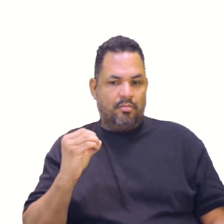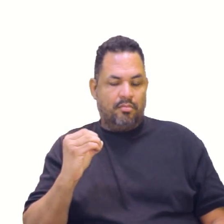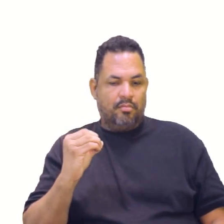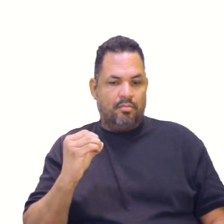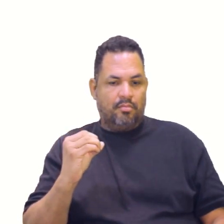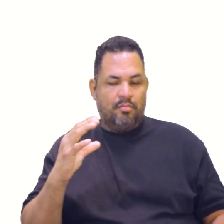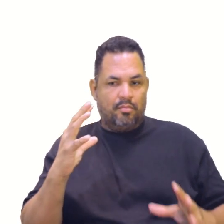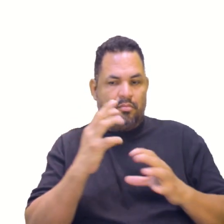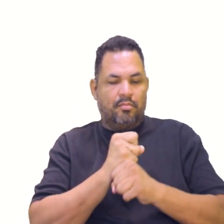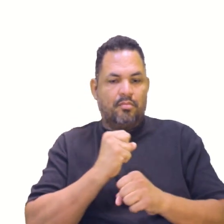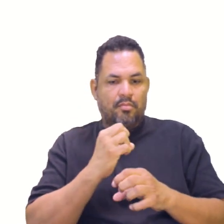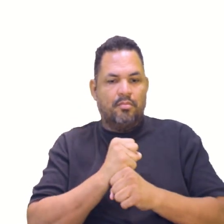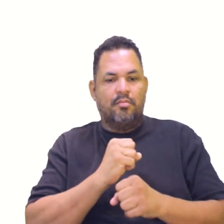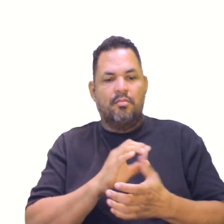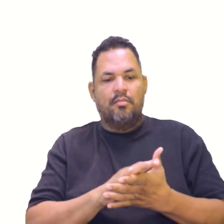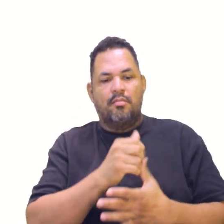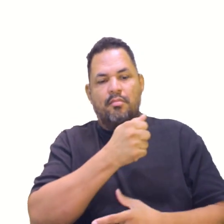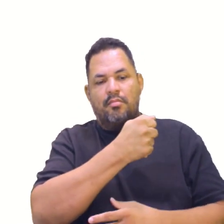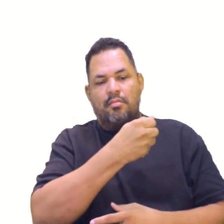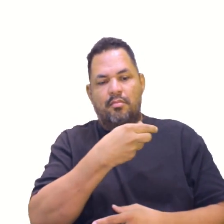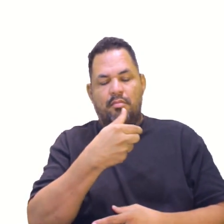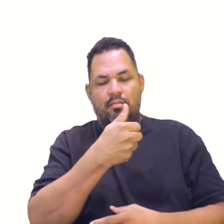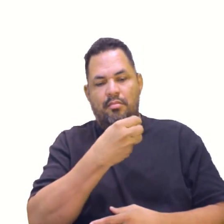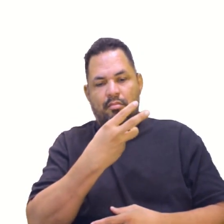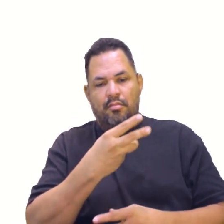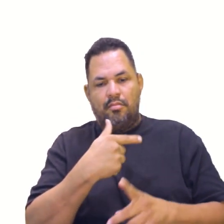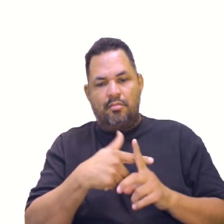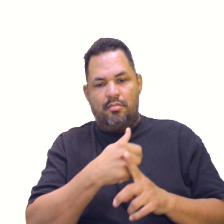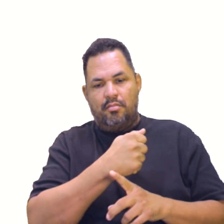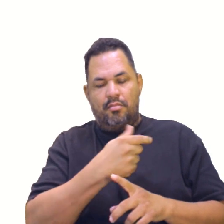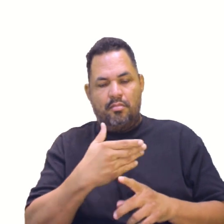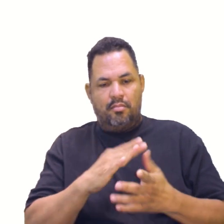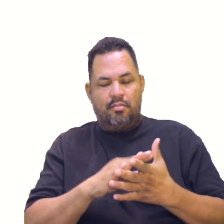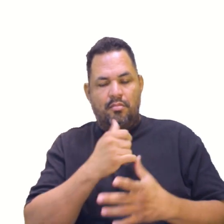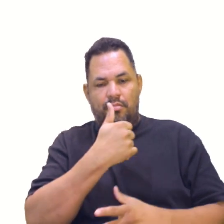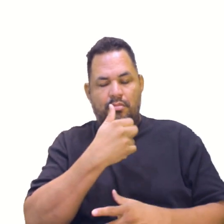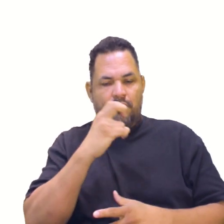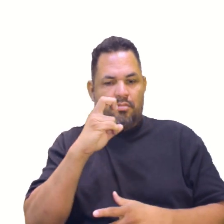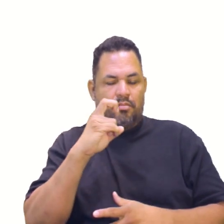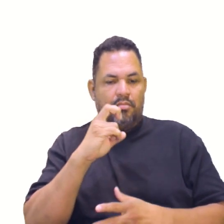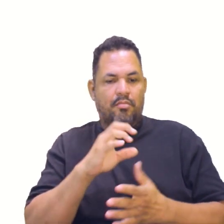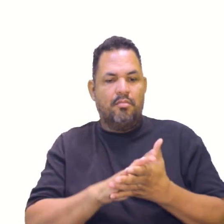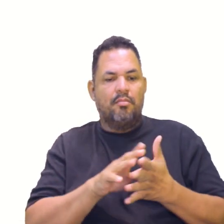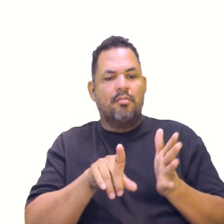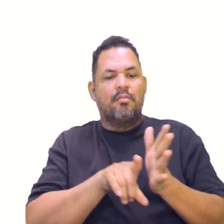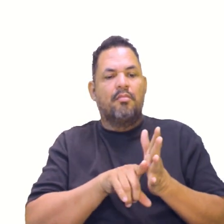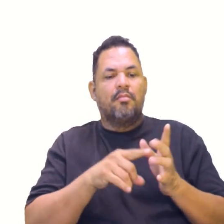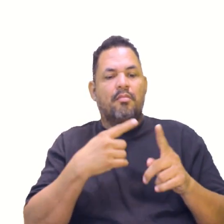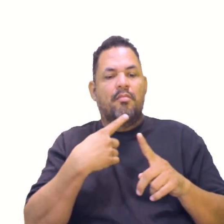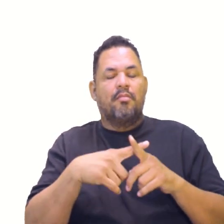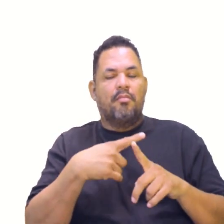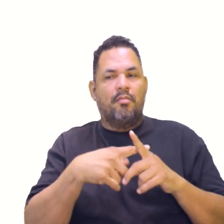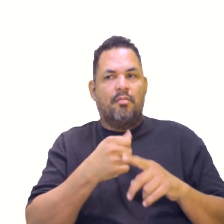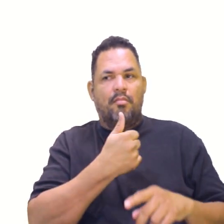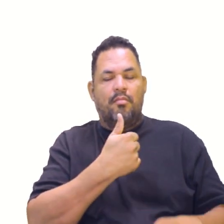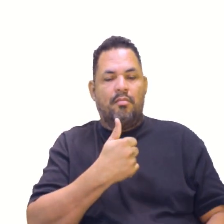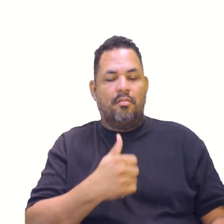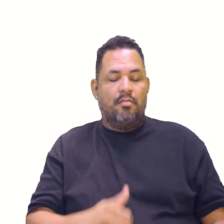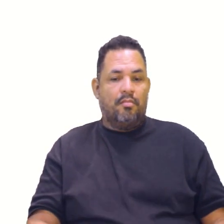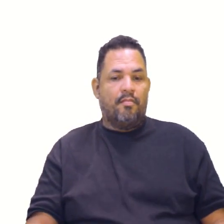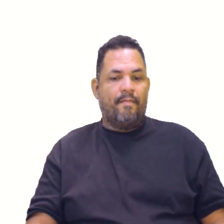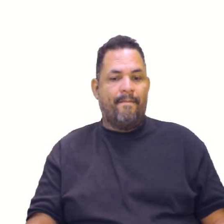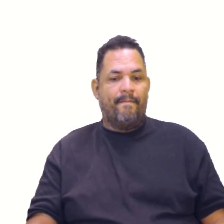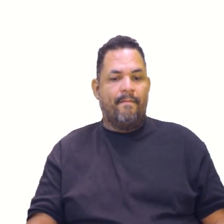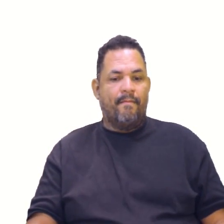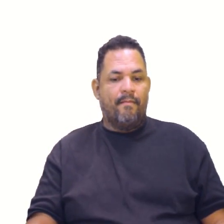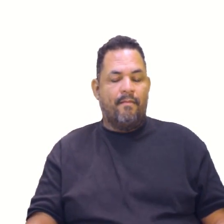gente vai somar. Olha lá. 3 mais 12... 15. E o meu determinante deu negativo, porque eu estou devendo 15, eu tenho 10 para